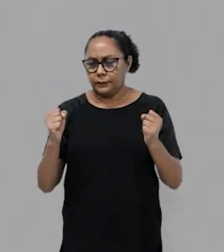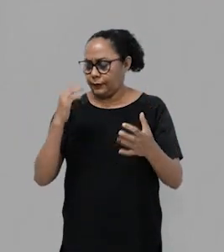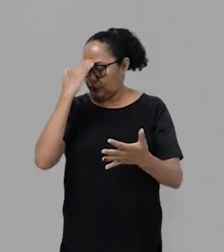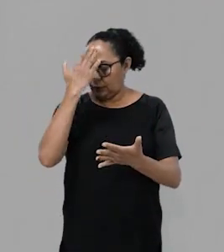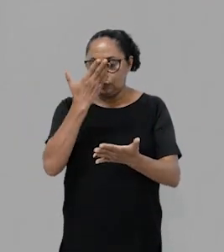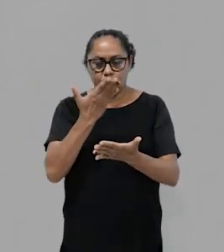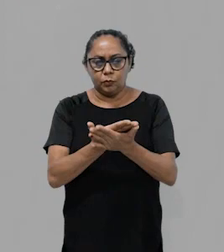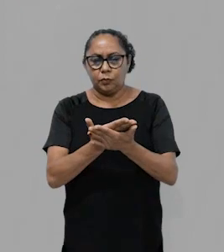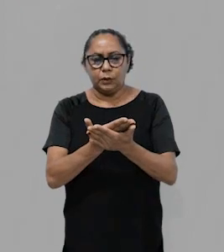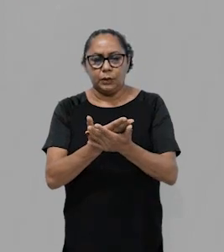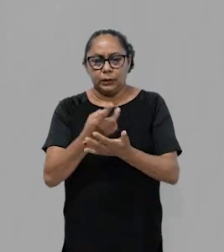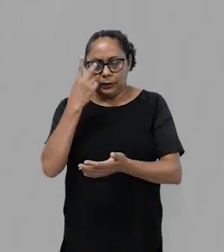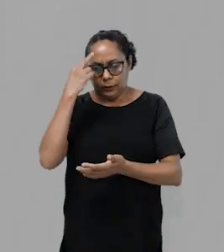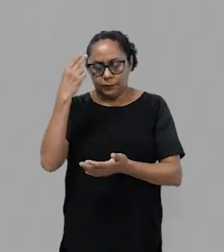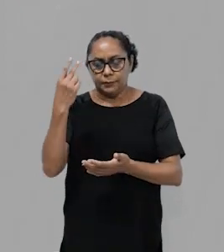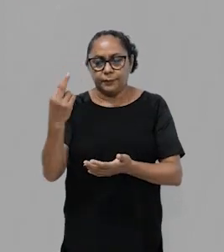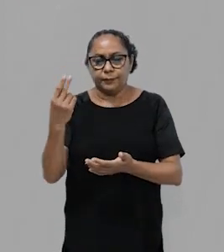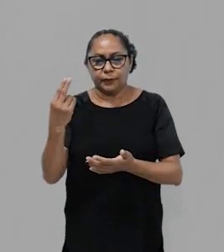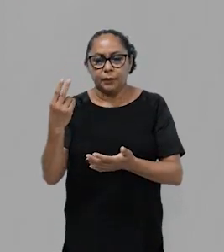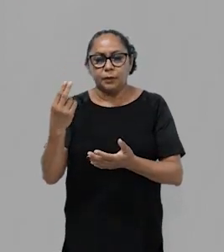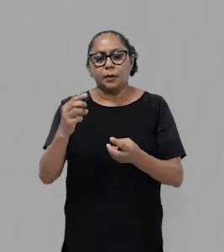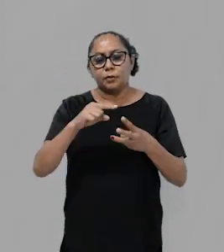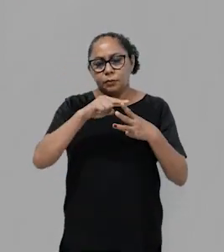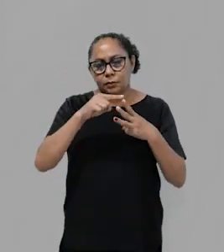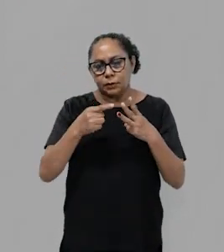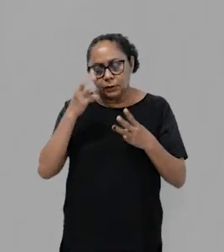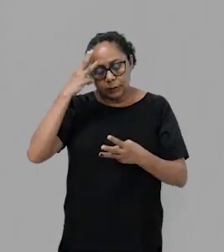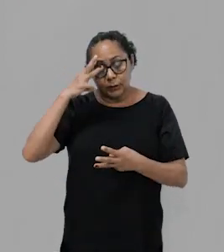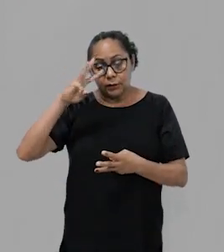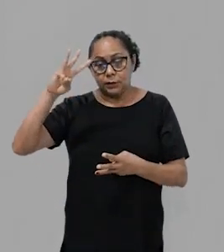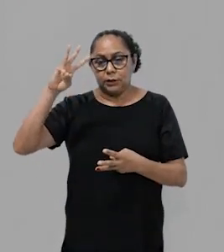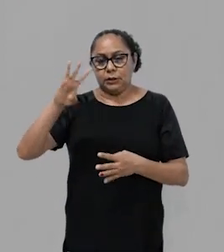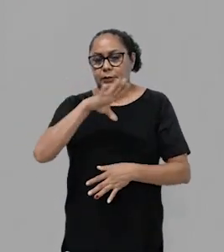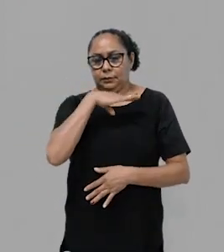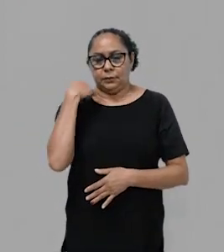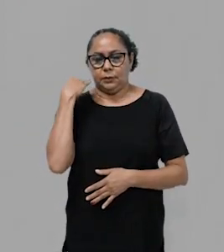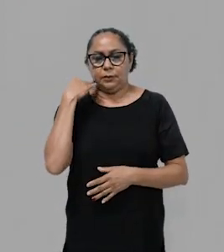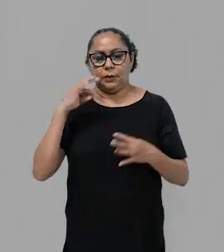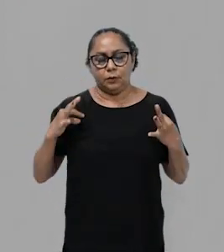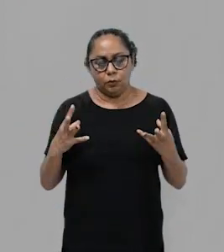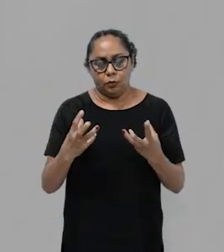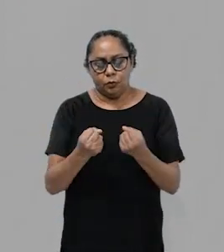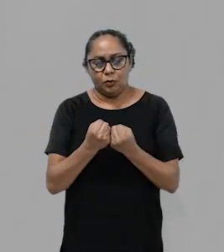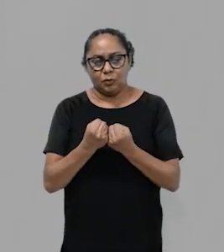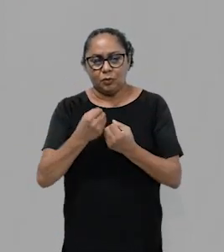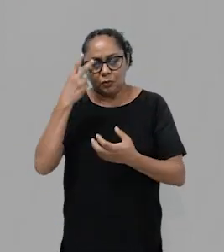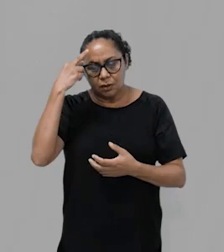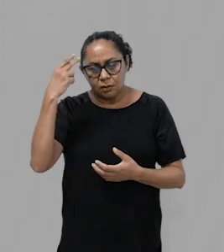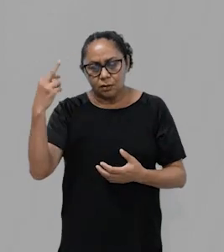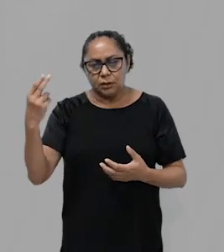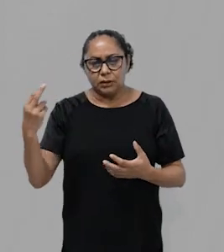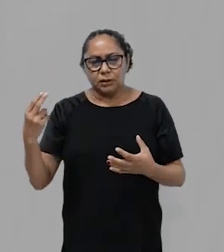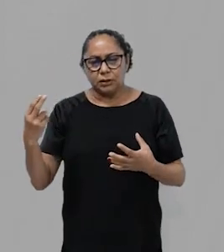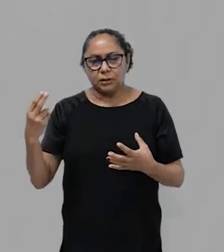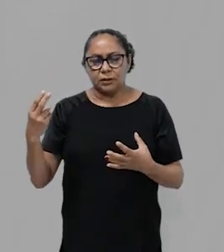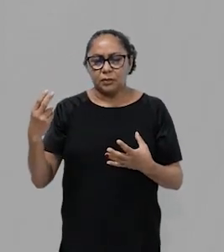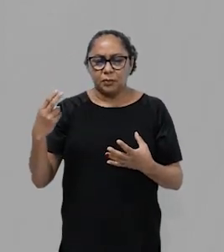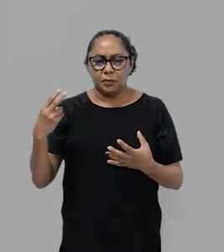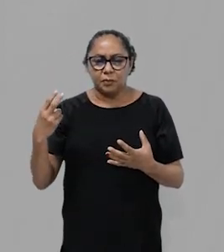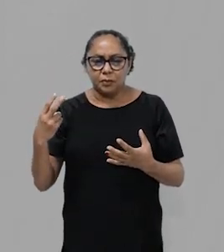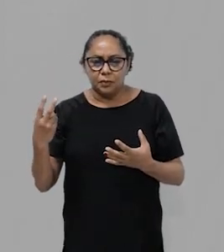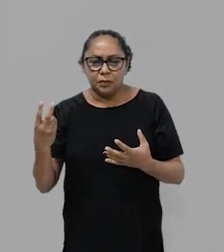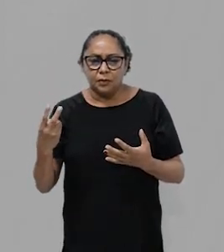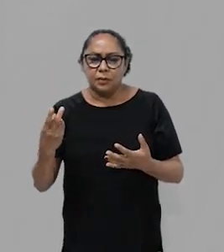o exame não tem nada conclusivo, leva 3 dias para morrer. Então, toda a história dele é cercada por uma série de fatores que a gente